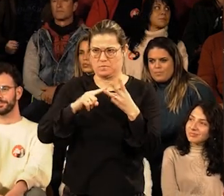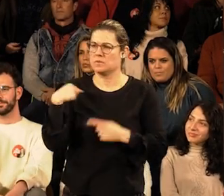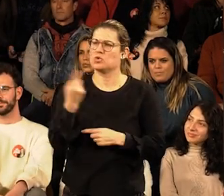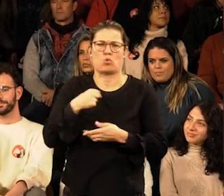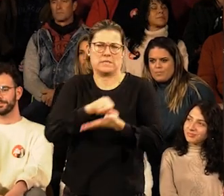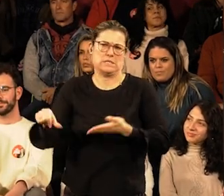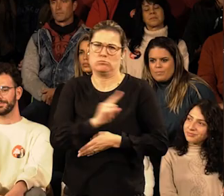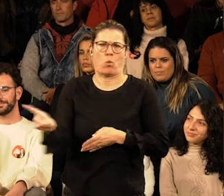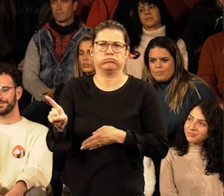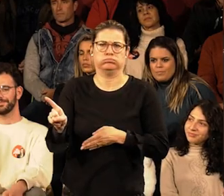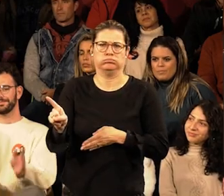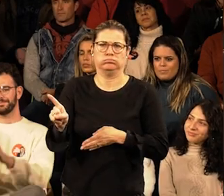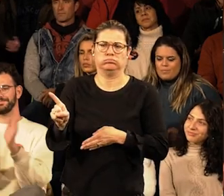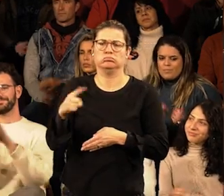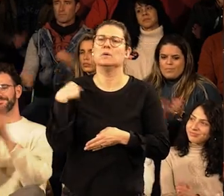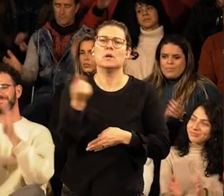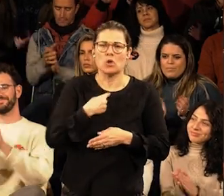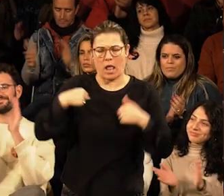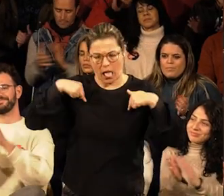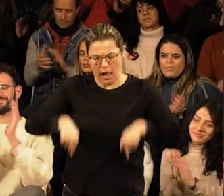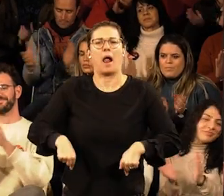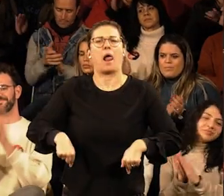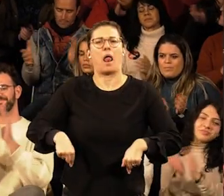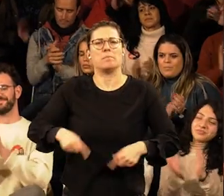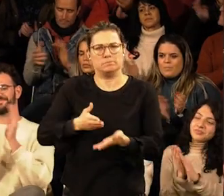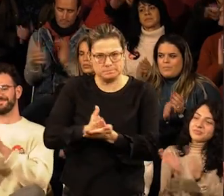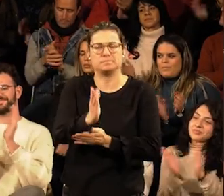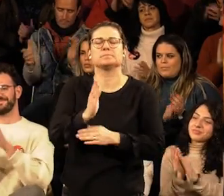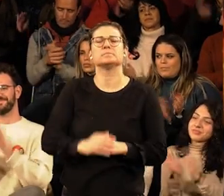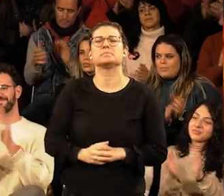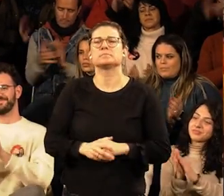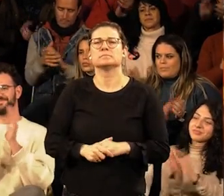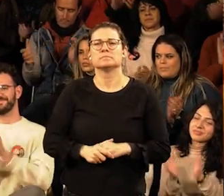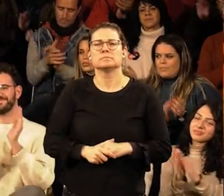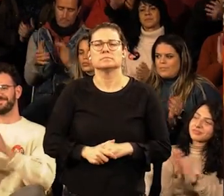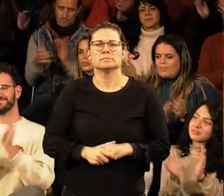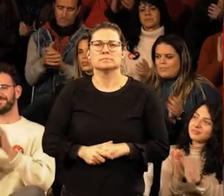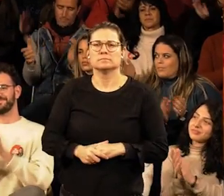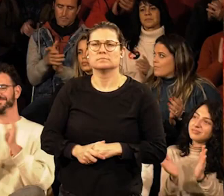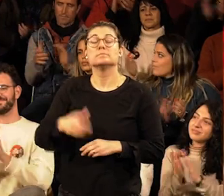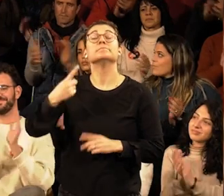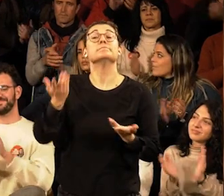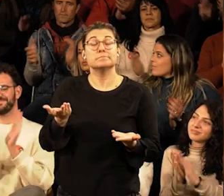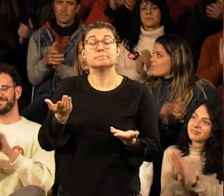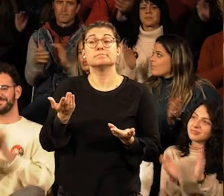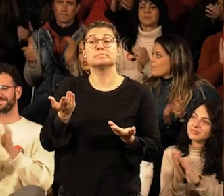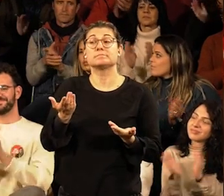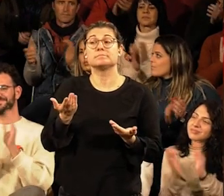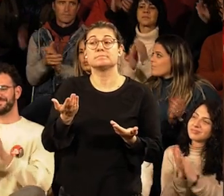Não desistimos é que nós estamos cá é